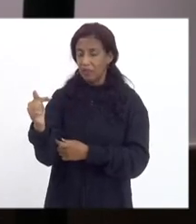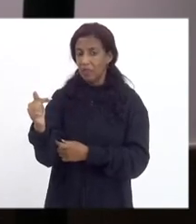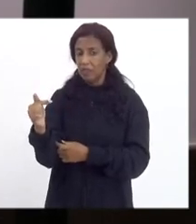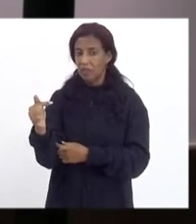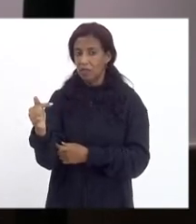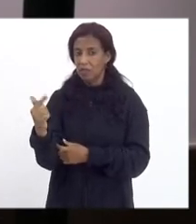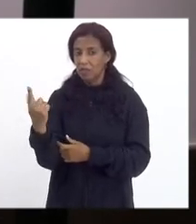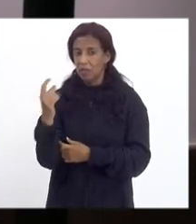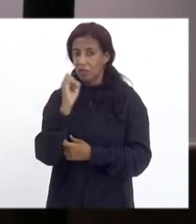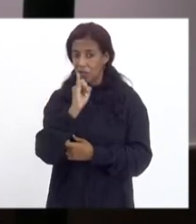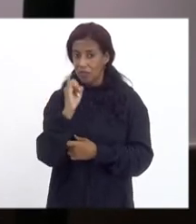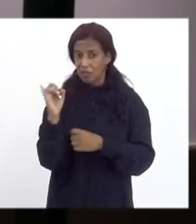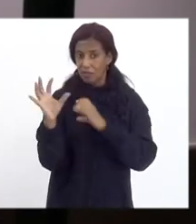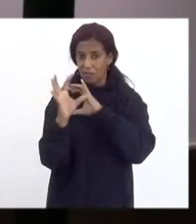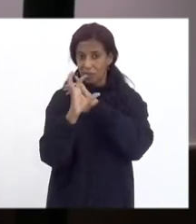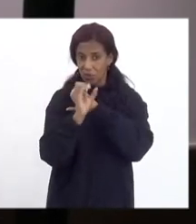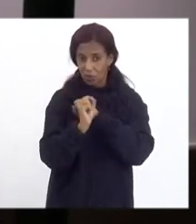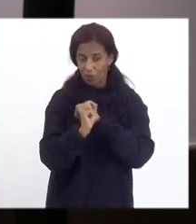veja, se o senhor